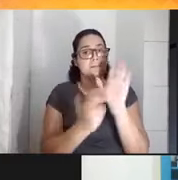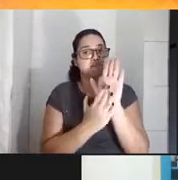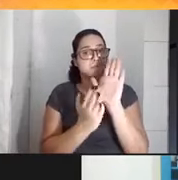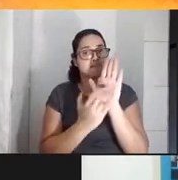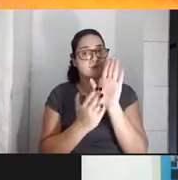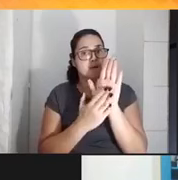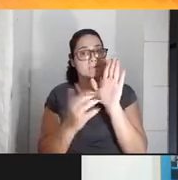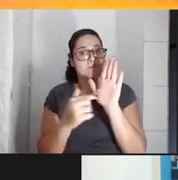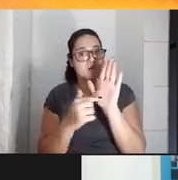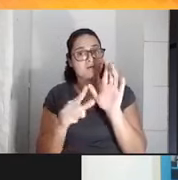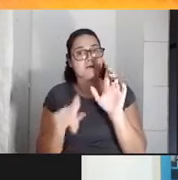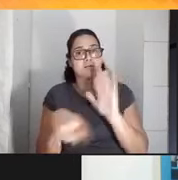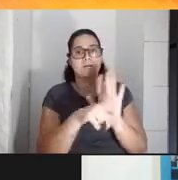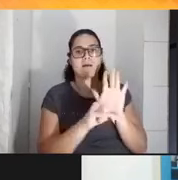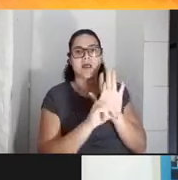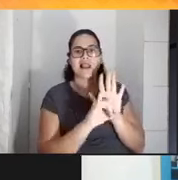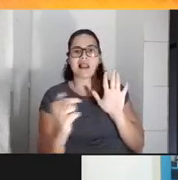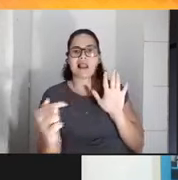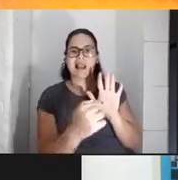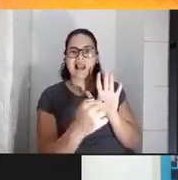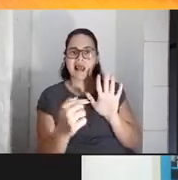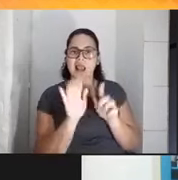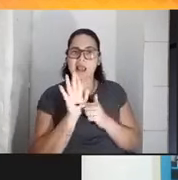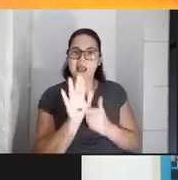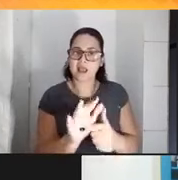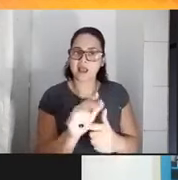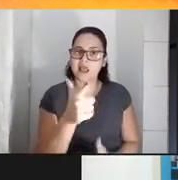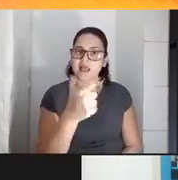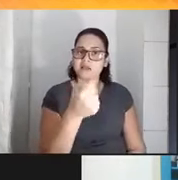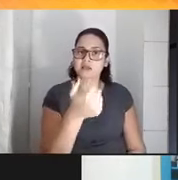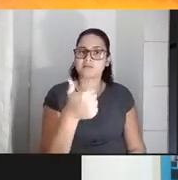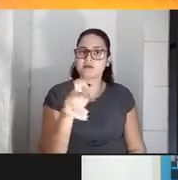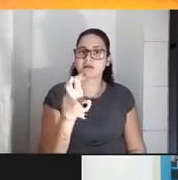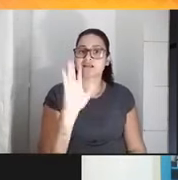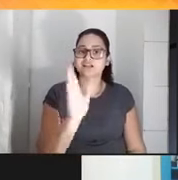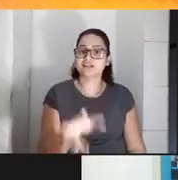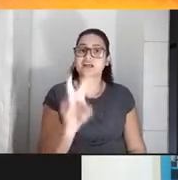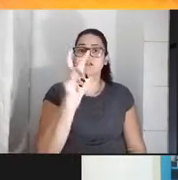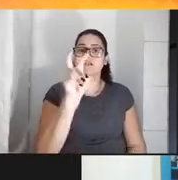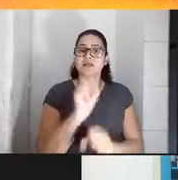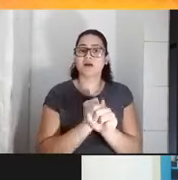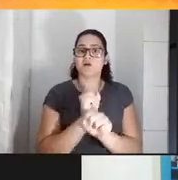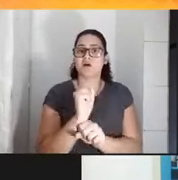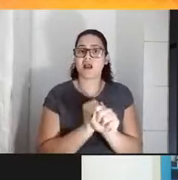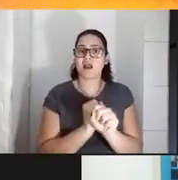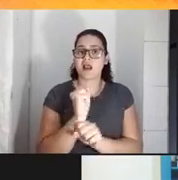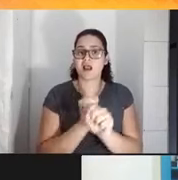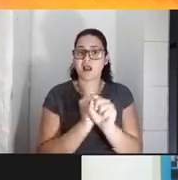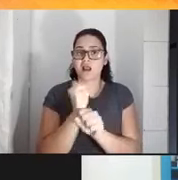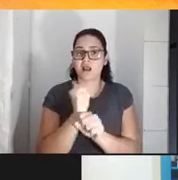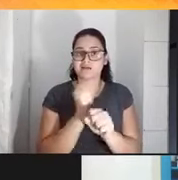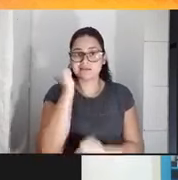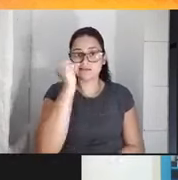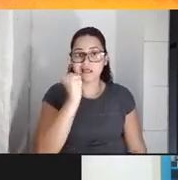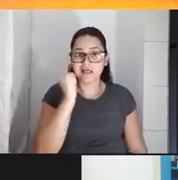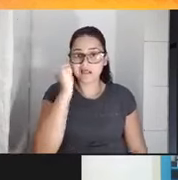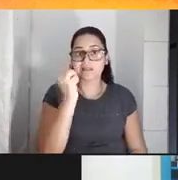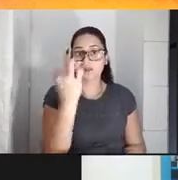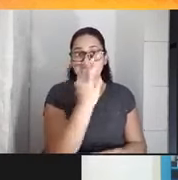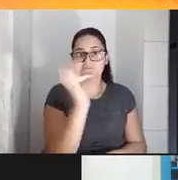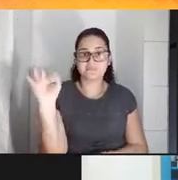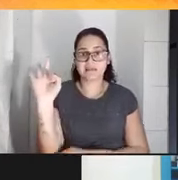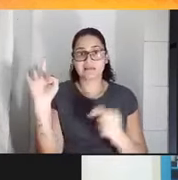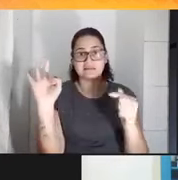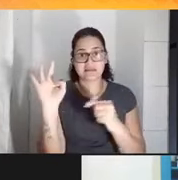Legislativo, apresentada no ano de 2015, já são 5 anos, Só no Senado Federal essa proposta está